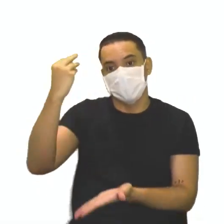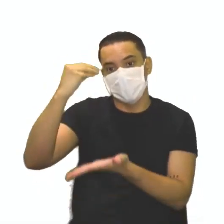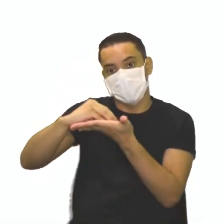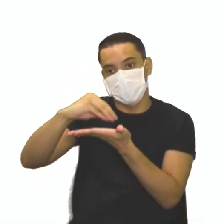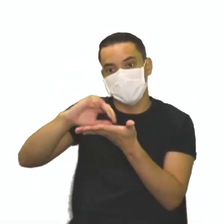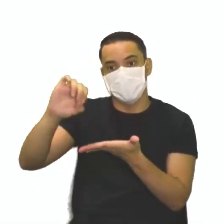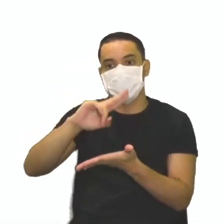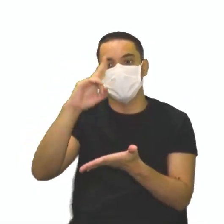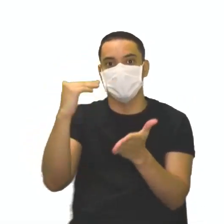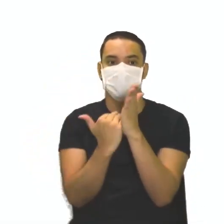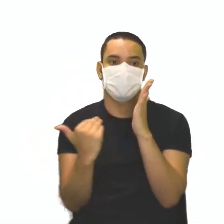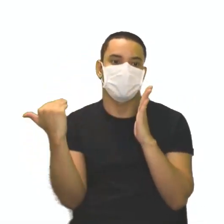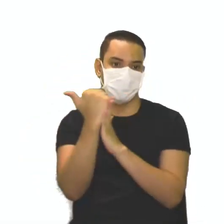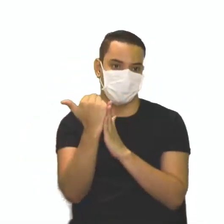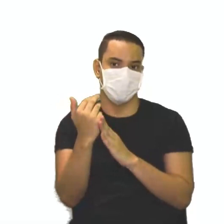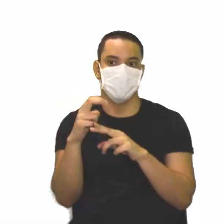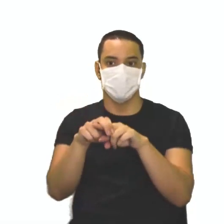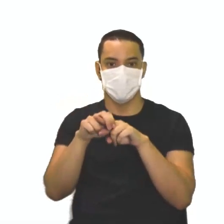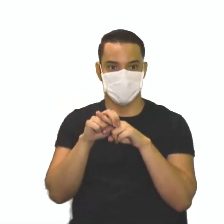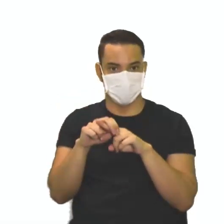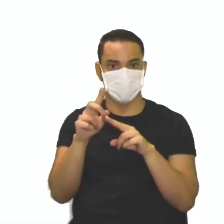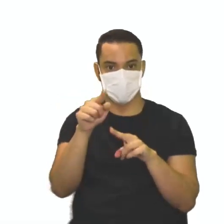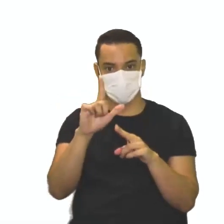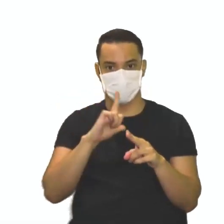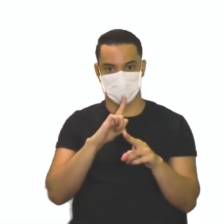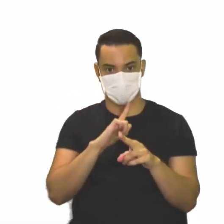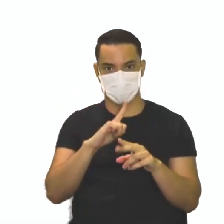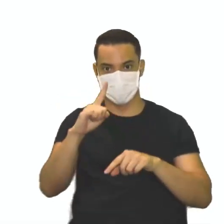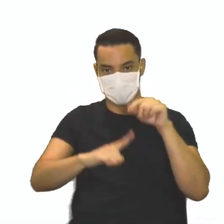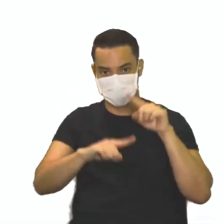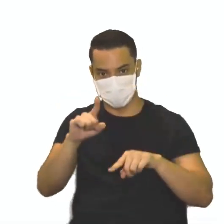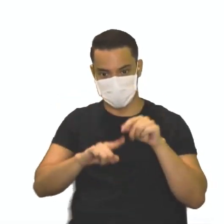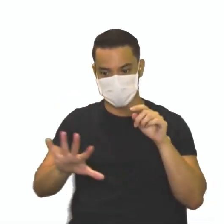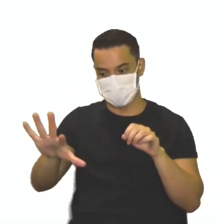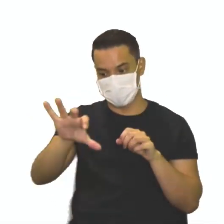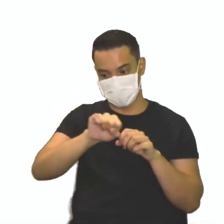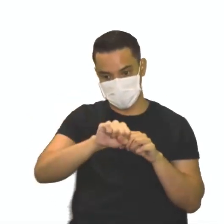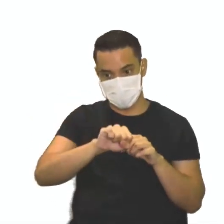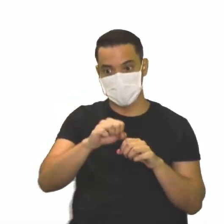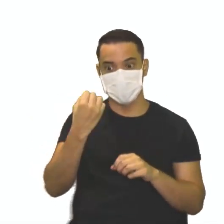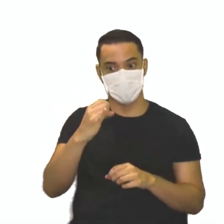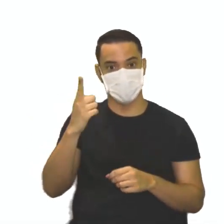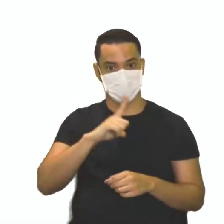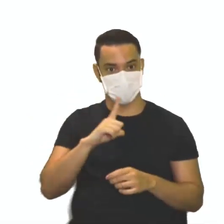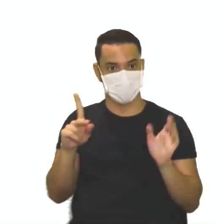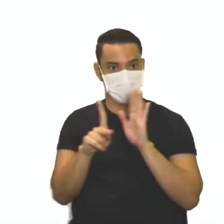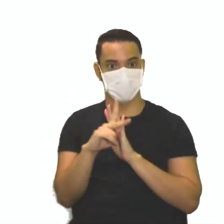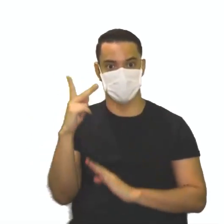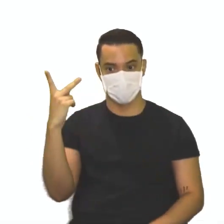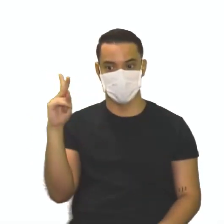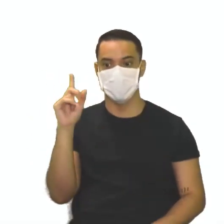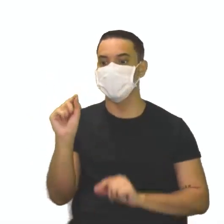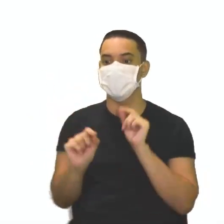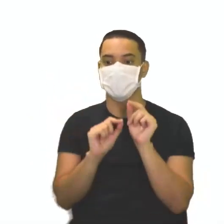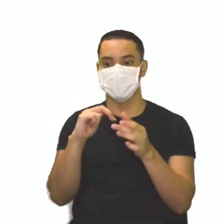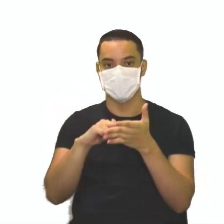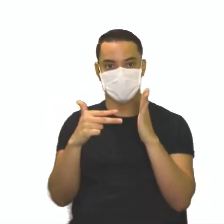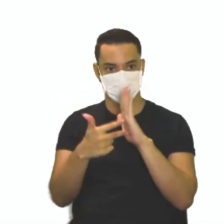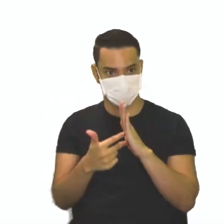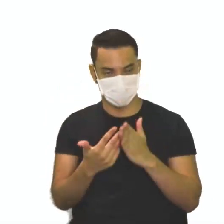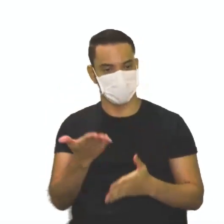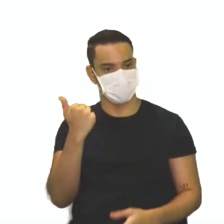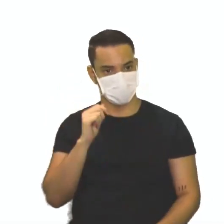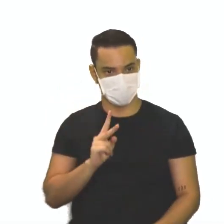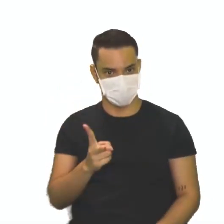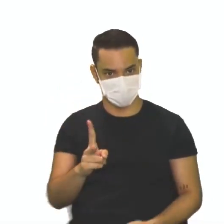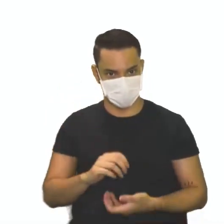excesso. Bom, ele adquiriu essa carga, certo? Se ele adquiriu essa carga, quer dizer que, vamos lá